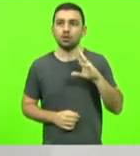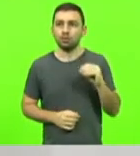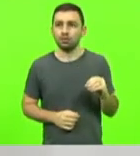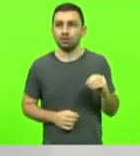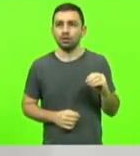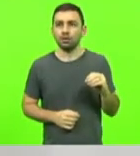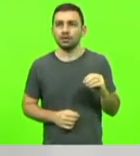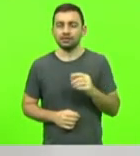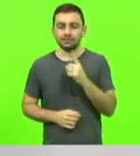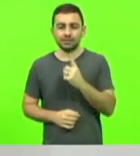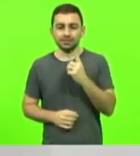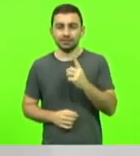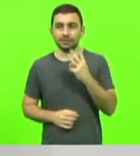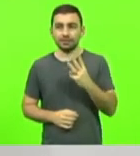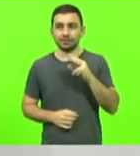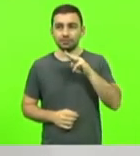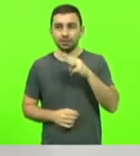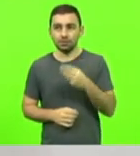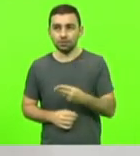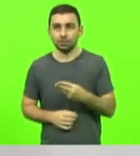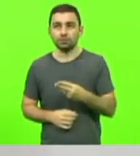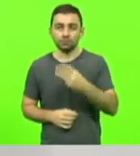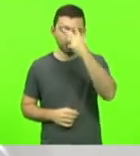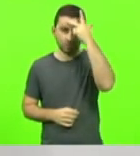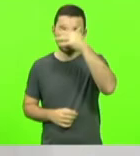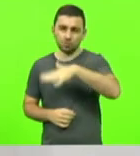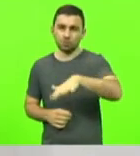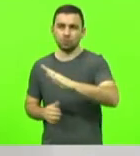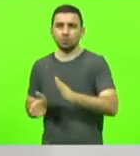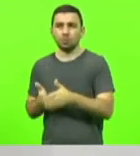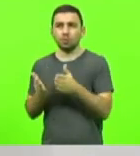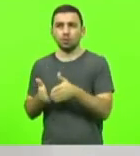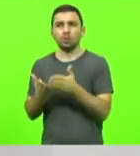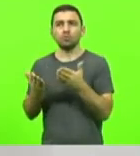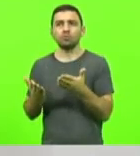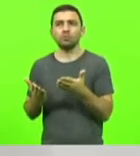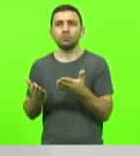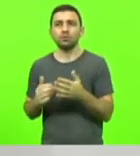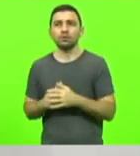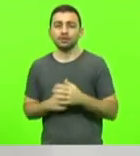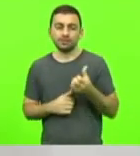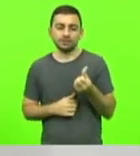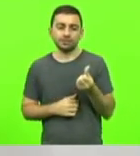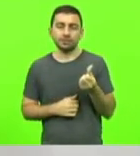113 milhões de pessoas na pobreza, mas, no entanto, 66